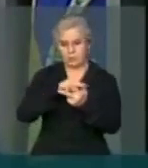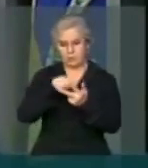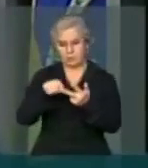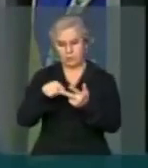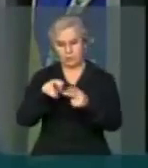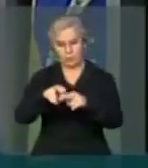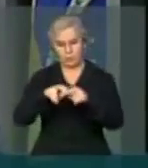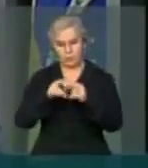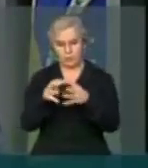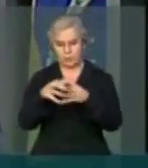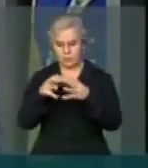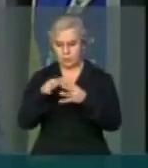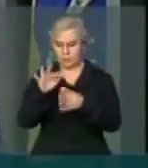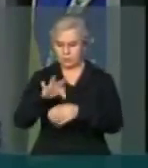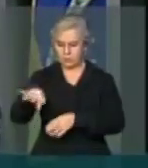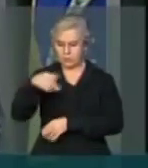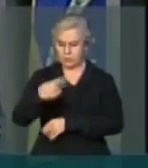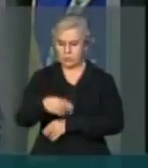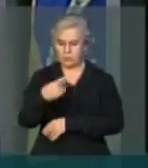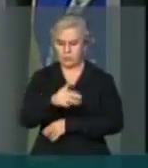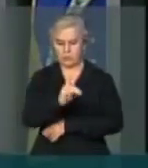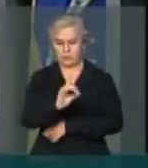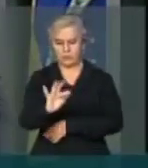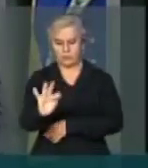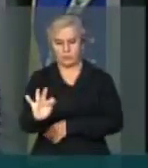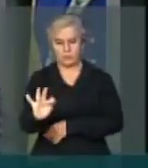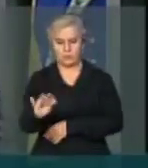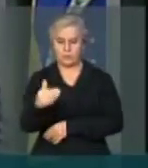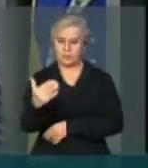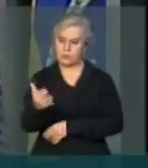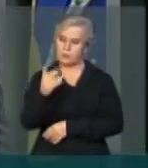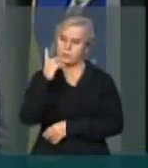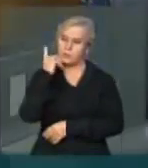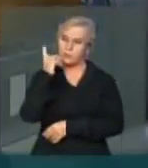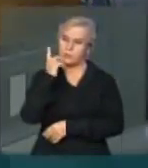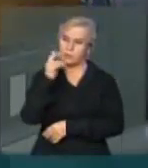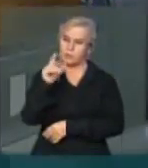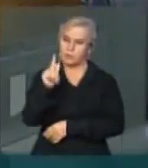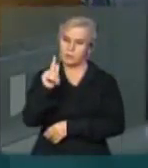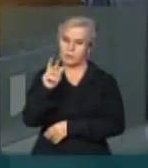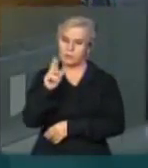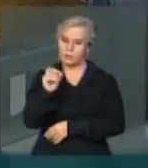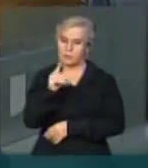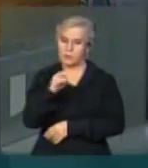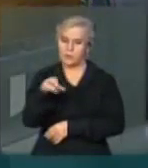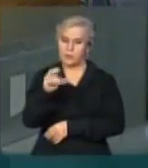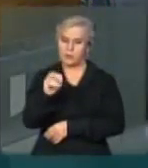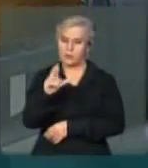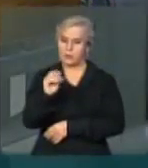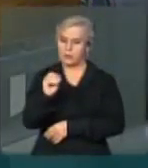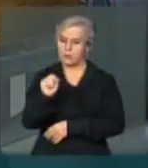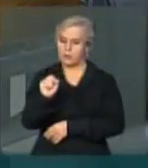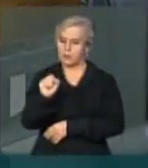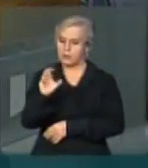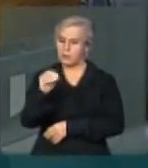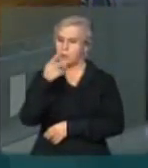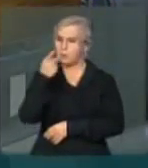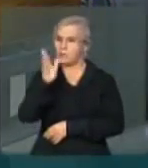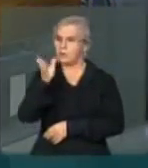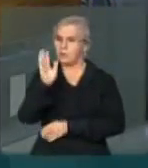bancada federal do Distrito Federal, e aí o deputado Rogério Rosso falou do projeto, para